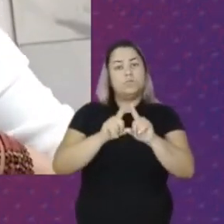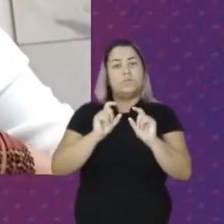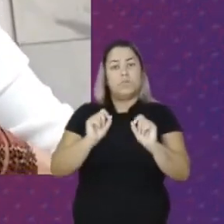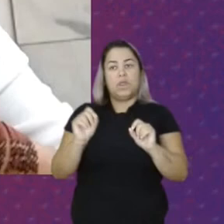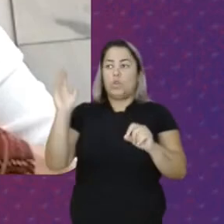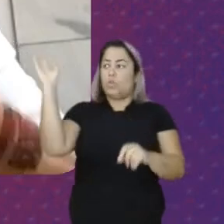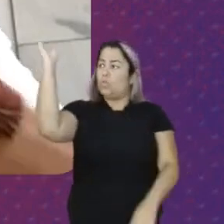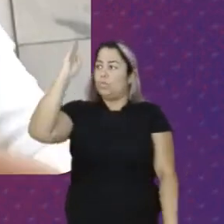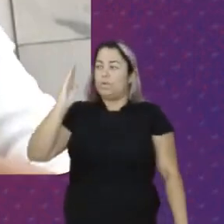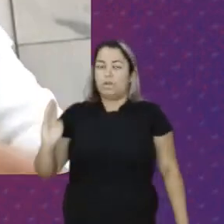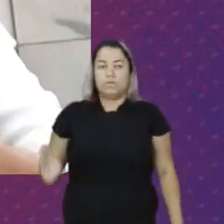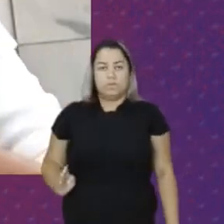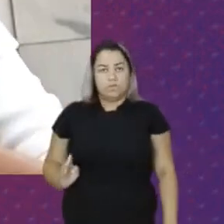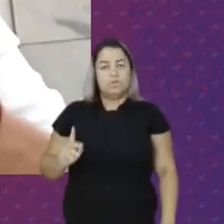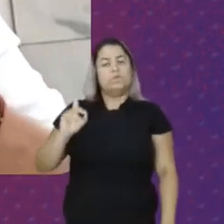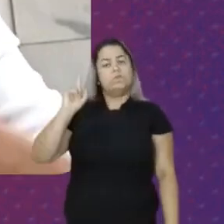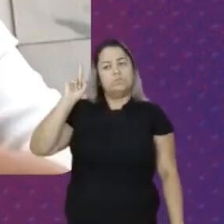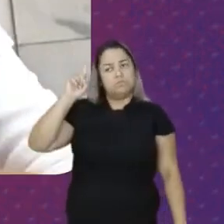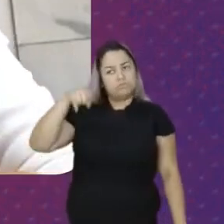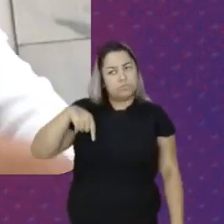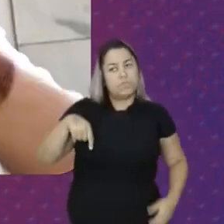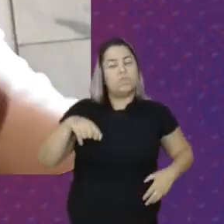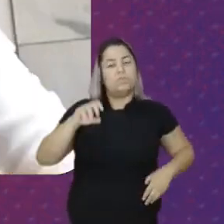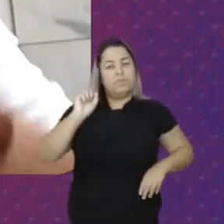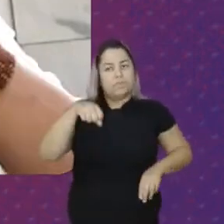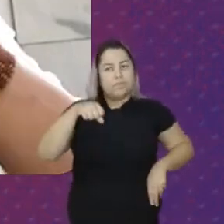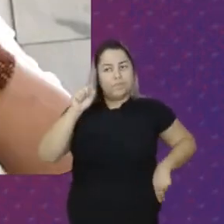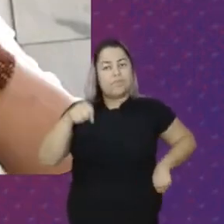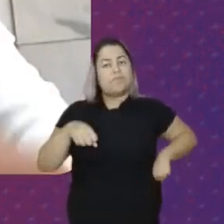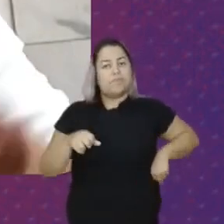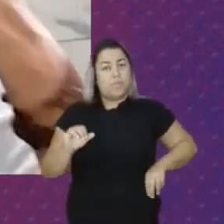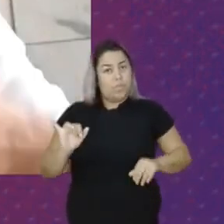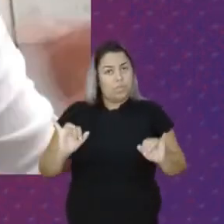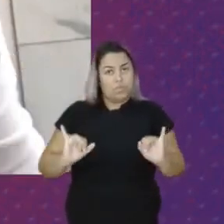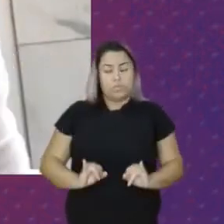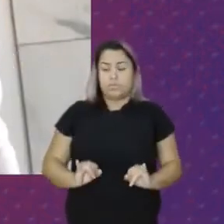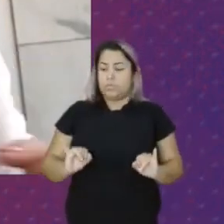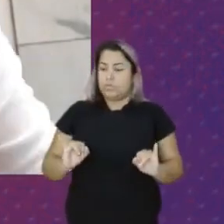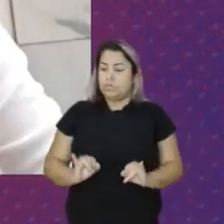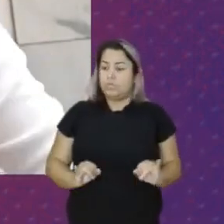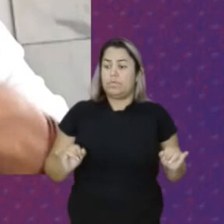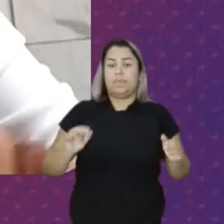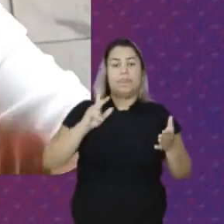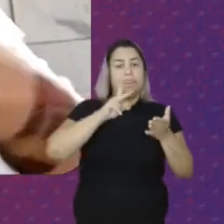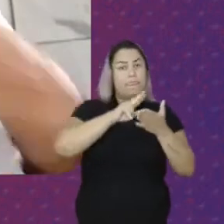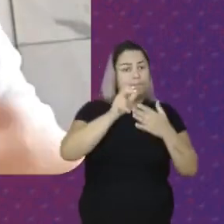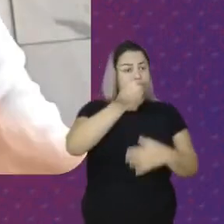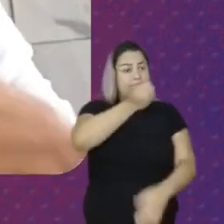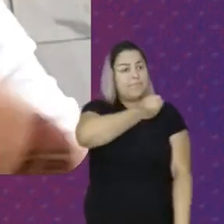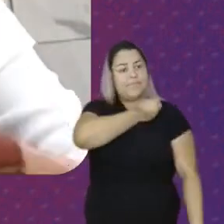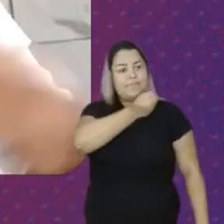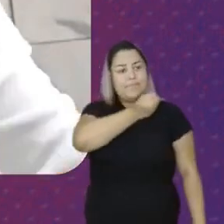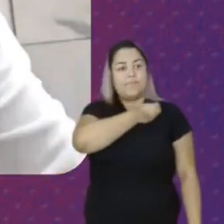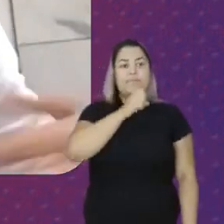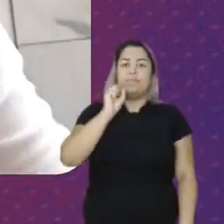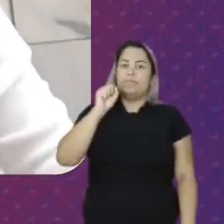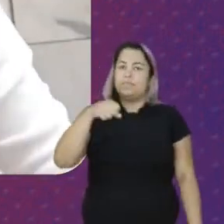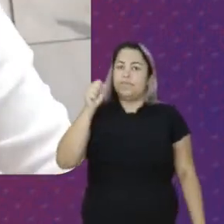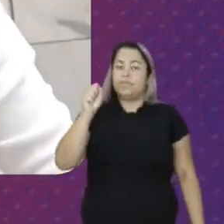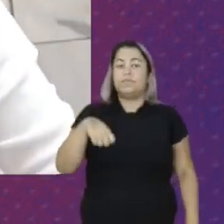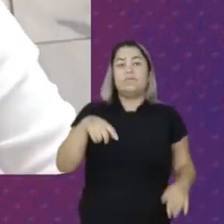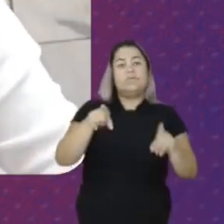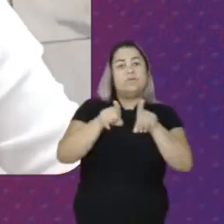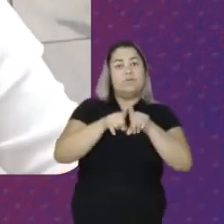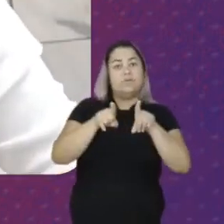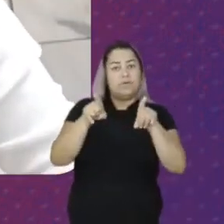no Brasil e que estão, sim, sofrendo inúmeras violências políticas e que estão, sim, sofrendo inúmeras